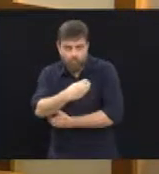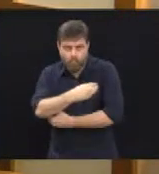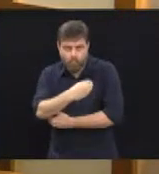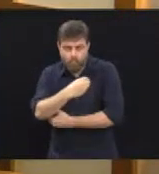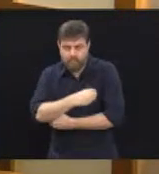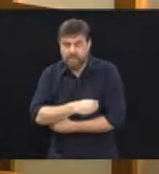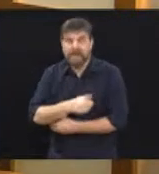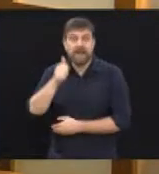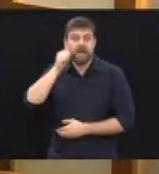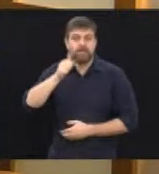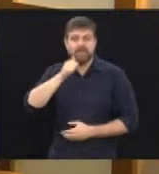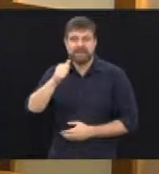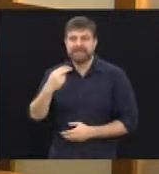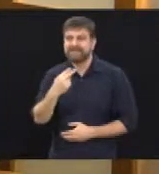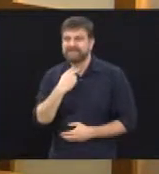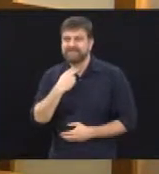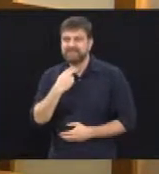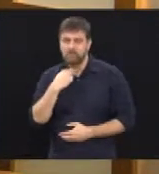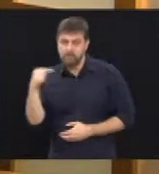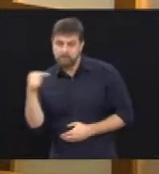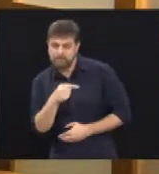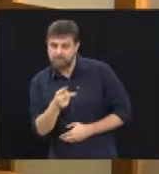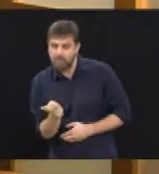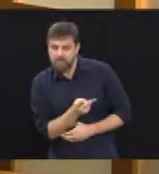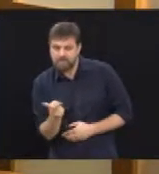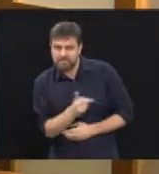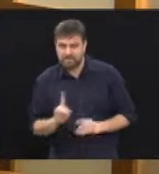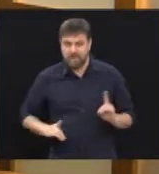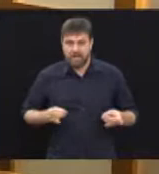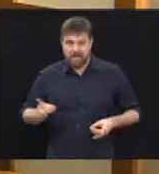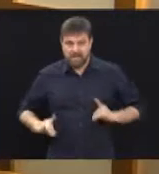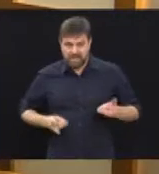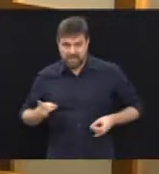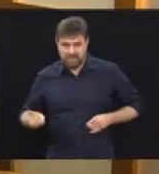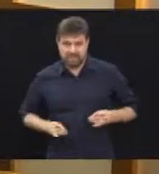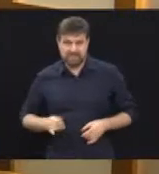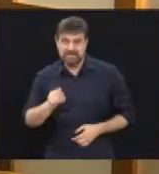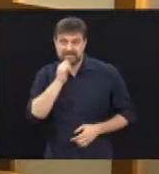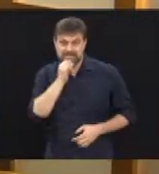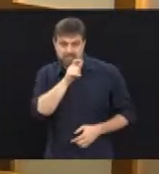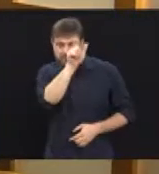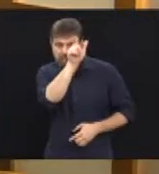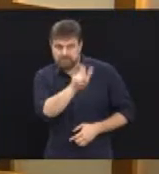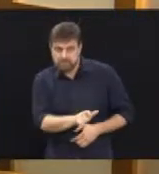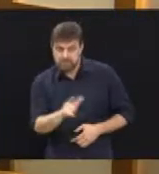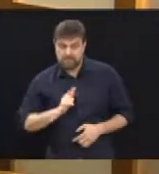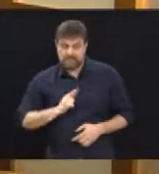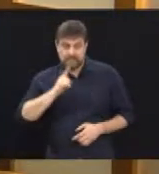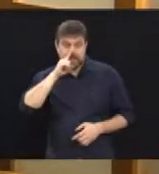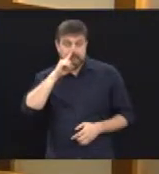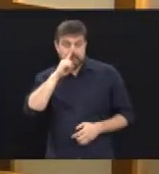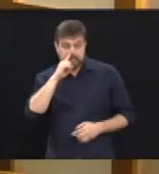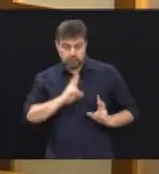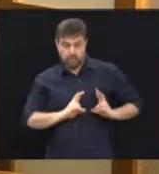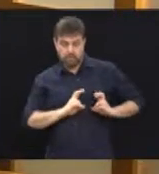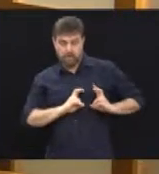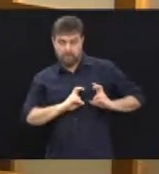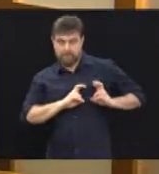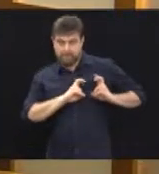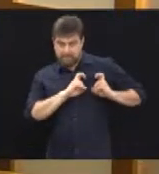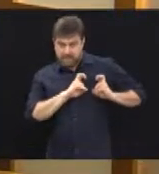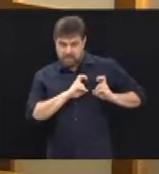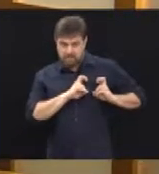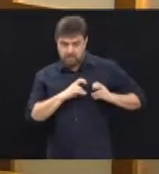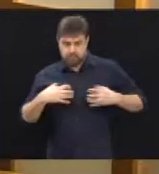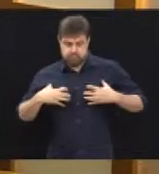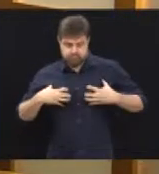têm contraindicações ao uso do estrogênio. Por exemplo, mulheres com alto risco para câncer de mama, mulheres